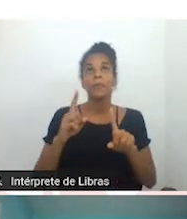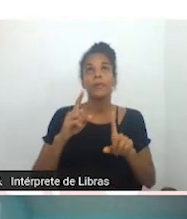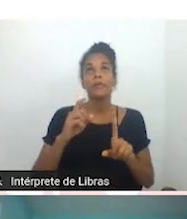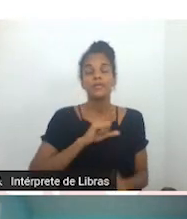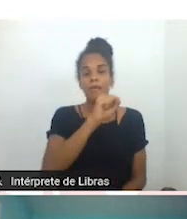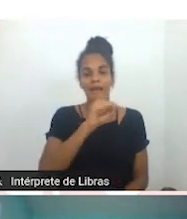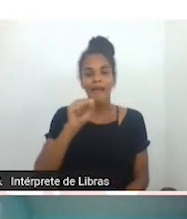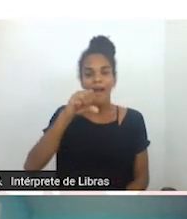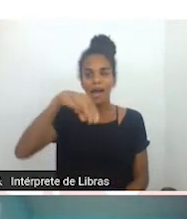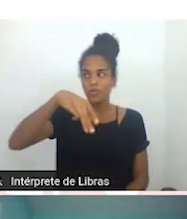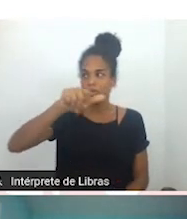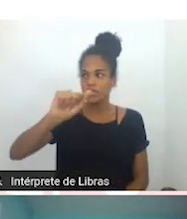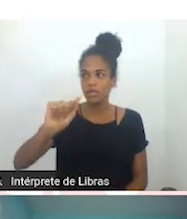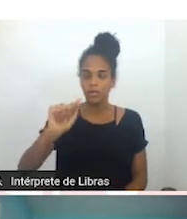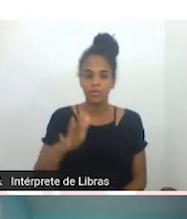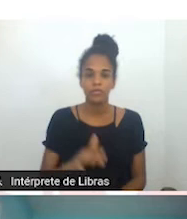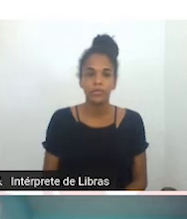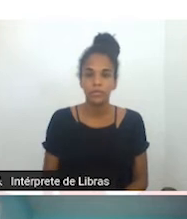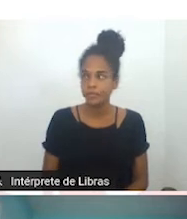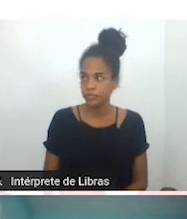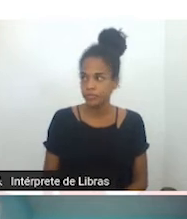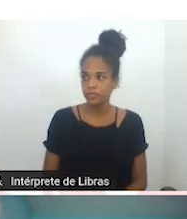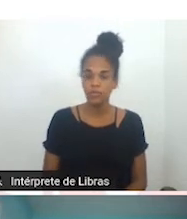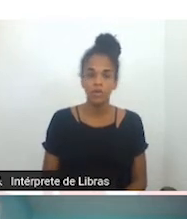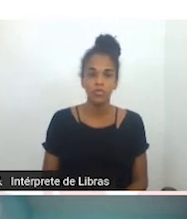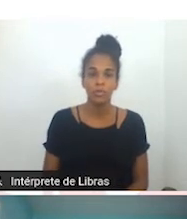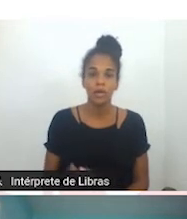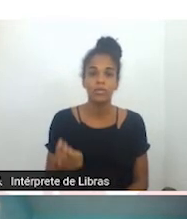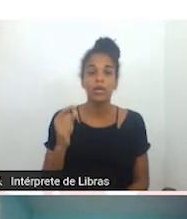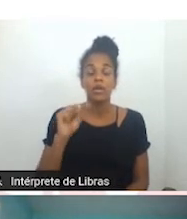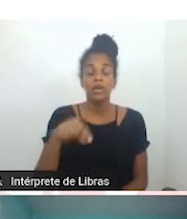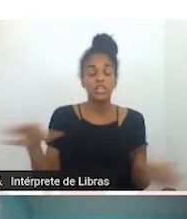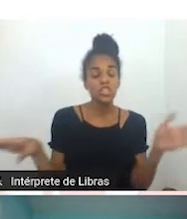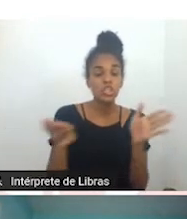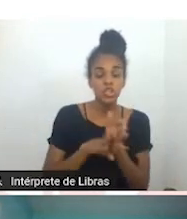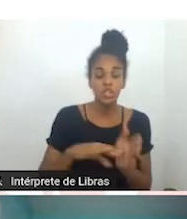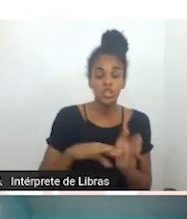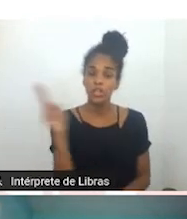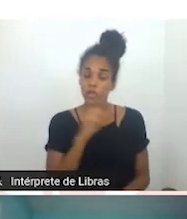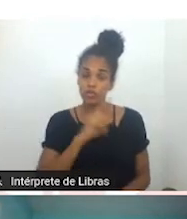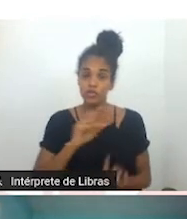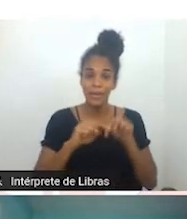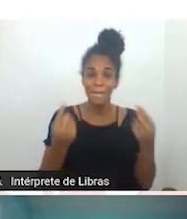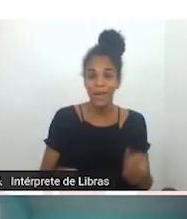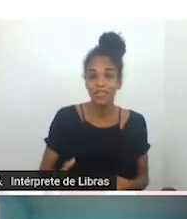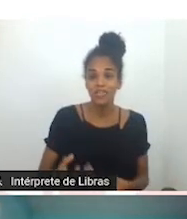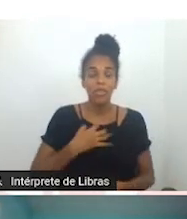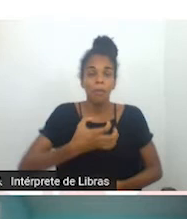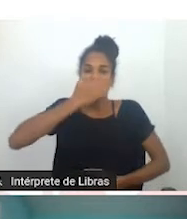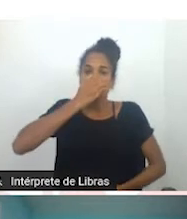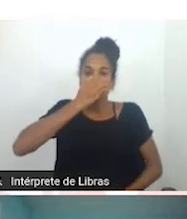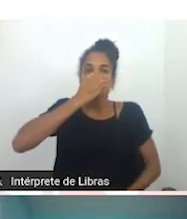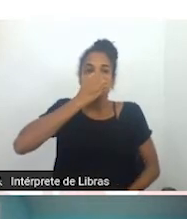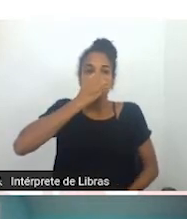broncoespasmo, sendo que a gente não pode nebulizar, porque a nebulização gera aerosol. E aí a gente vai tratar o broncoespasmo sem